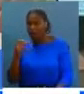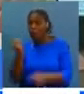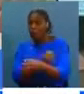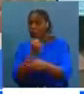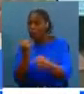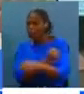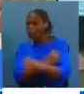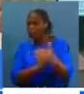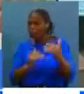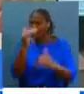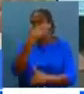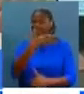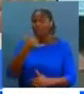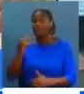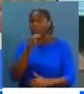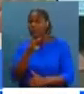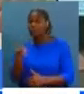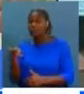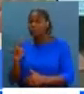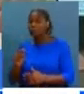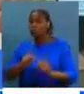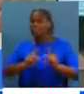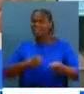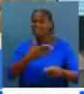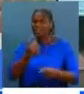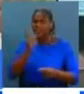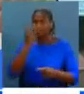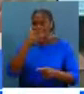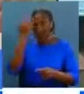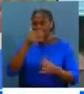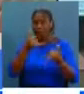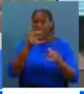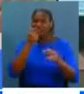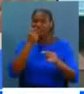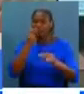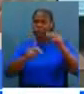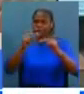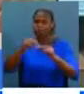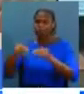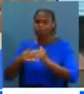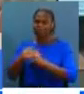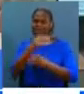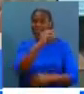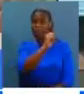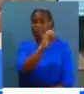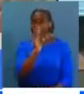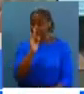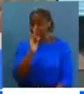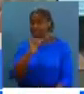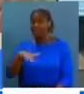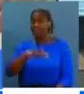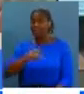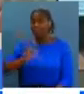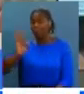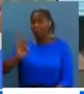mil contos. Não se arranca já nos próximos 15 dias um conjunto de acertamentos na Chala São Felipe, na Zona 4. No Tenen Costa